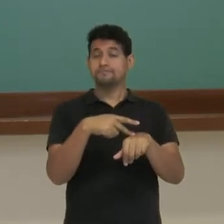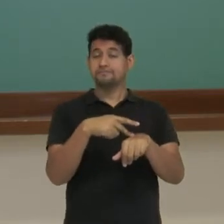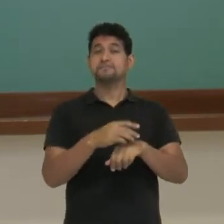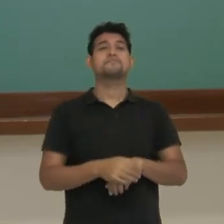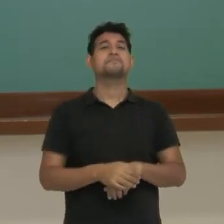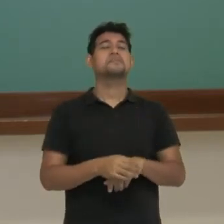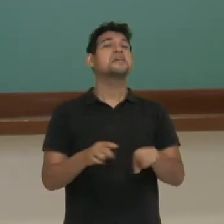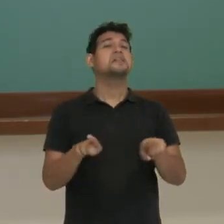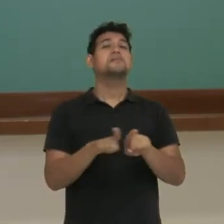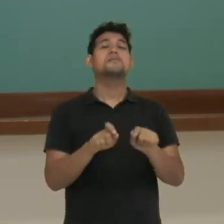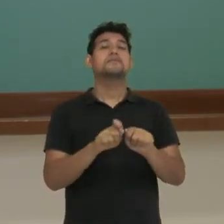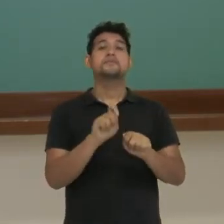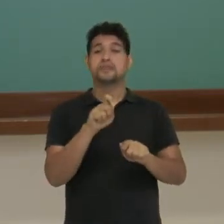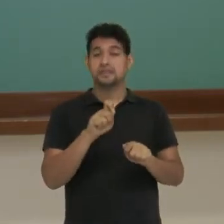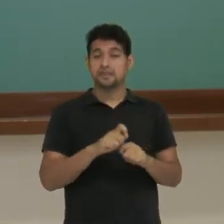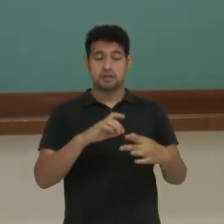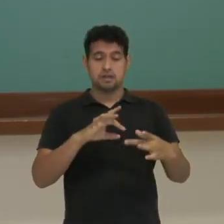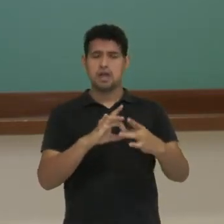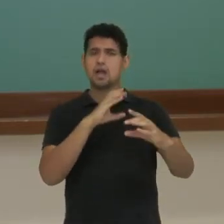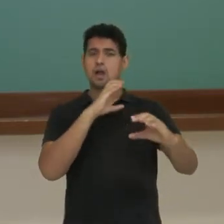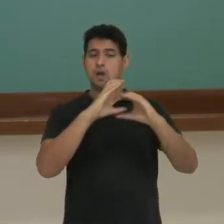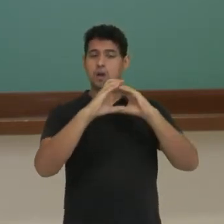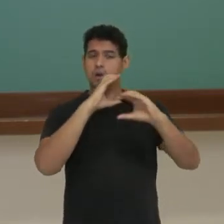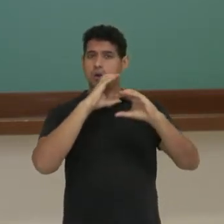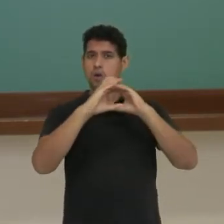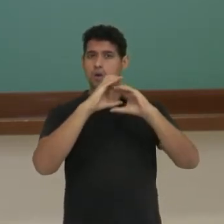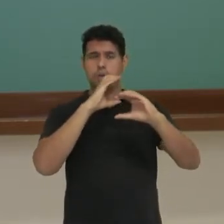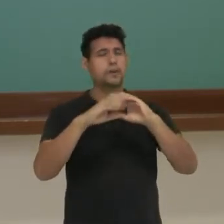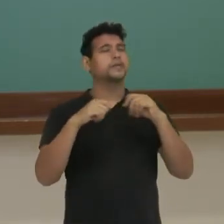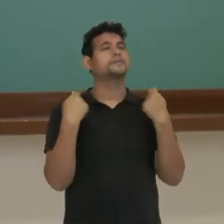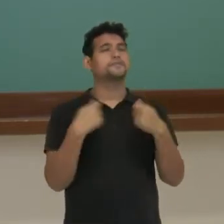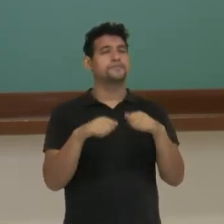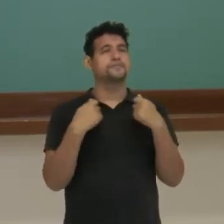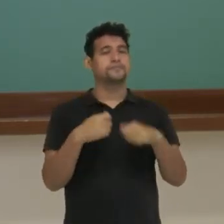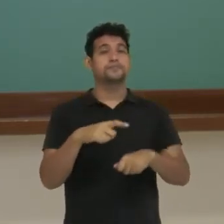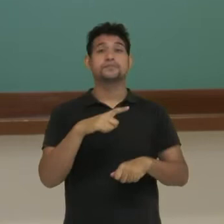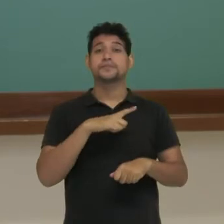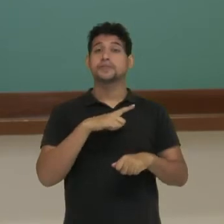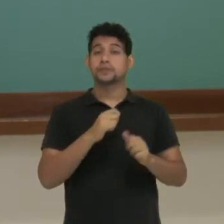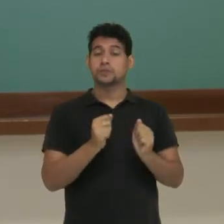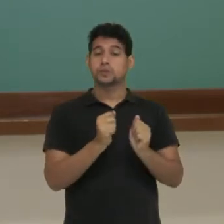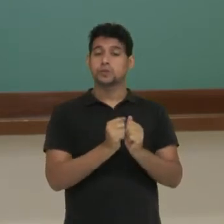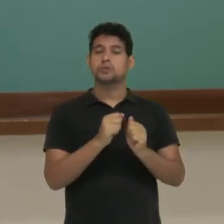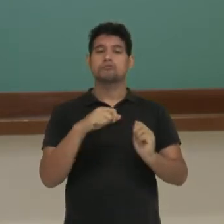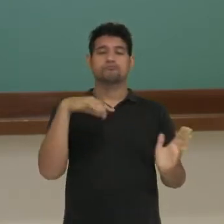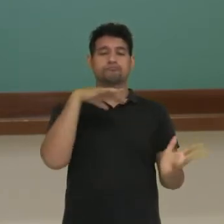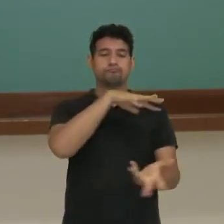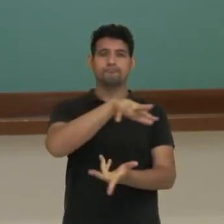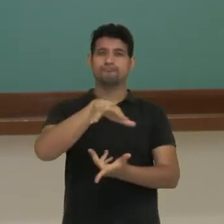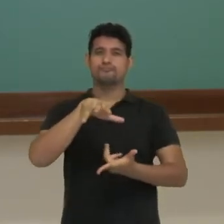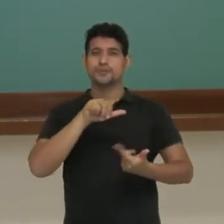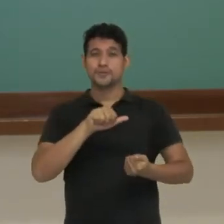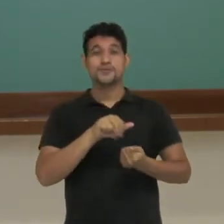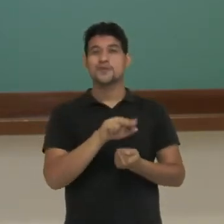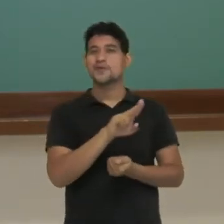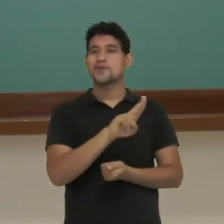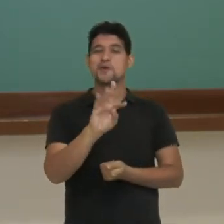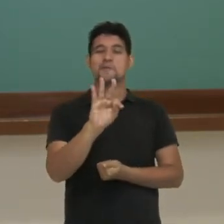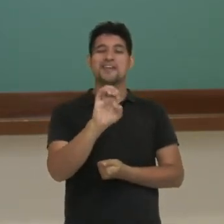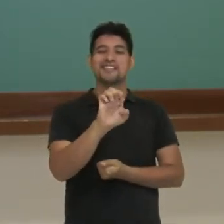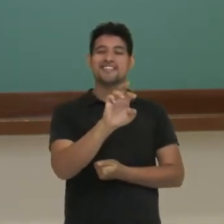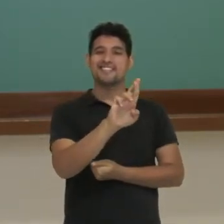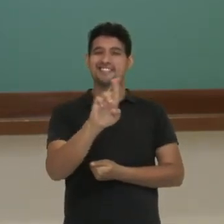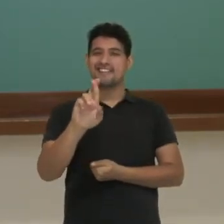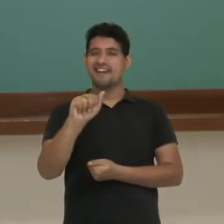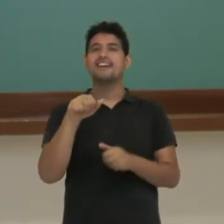essa relação de comunicação que deve existir dentro do nosso planeta chamado Terra e com